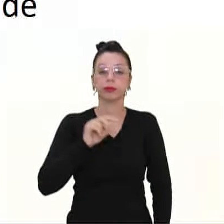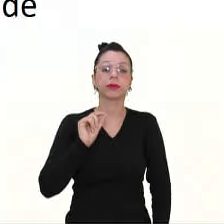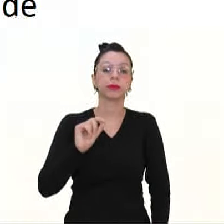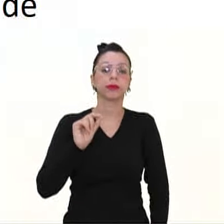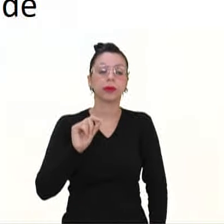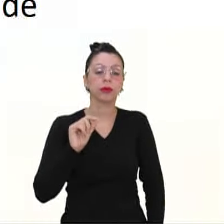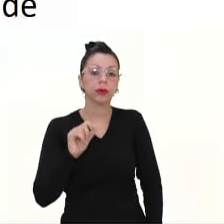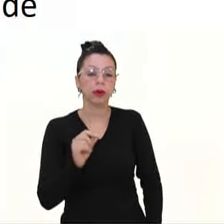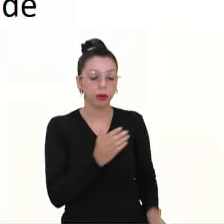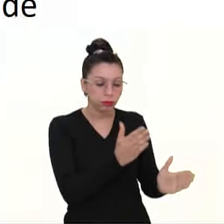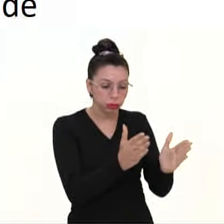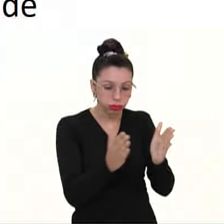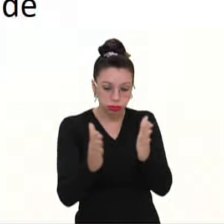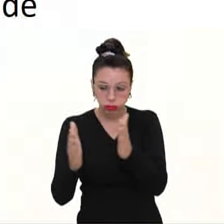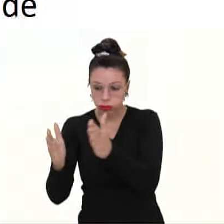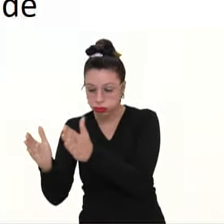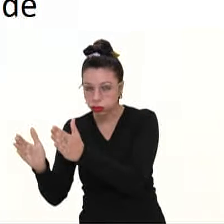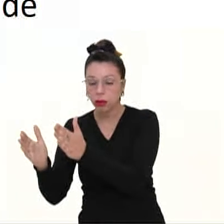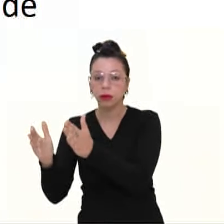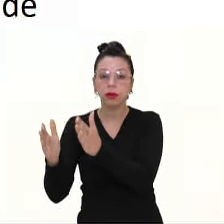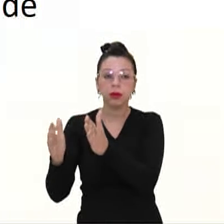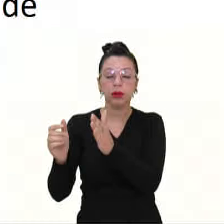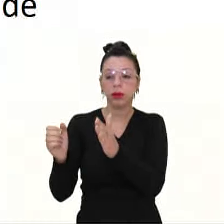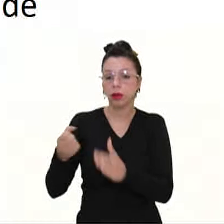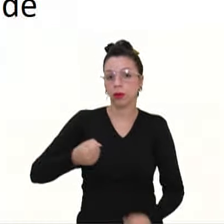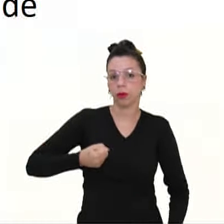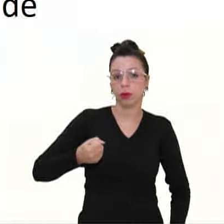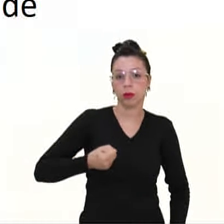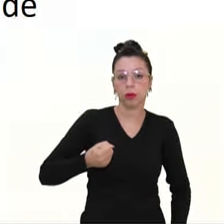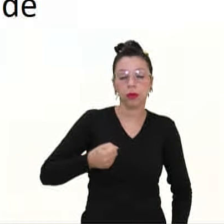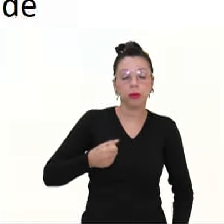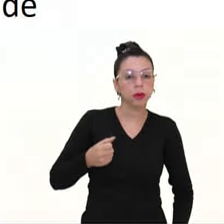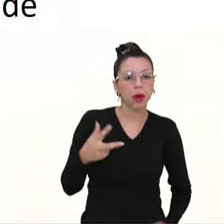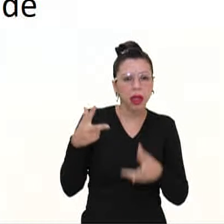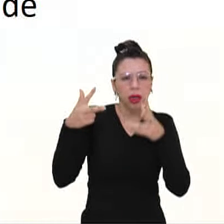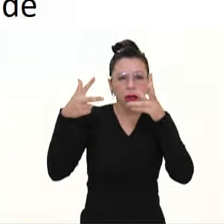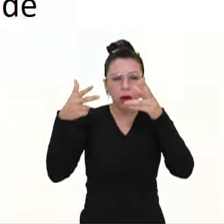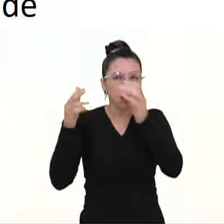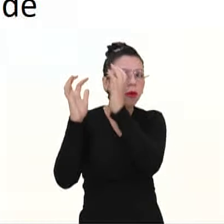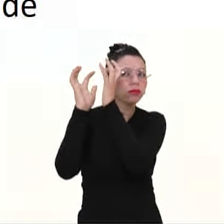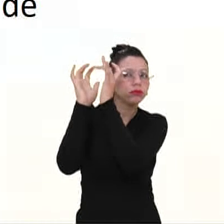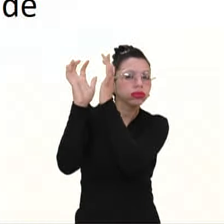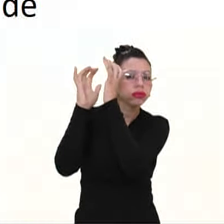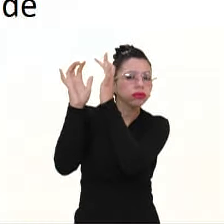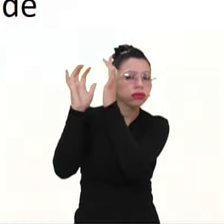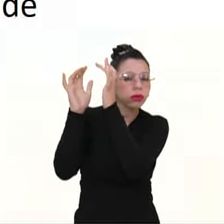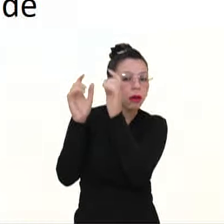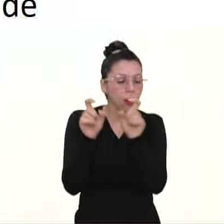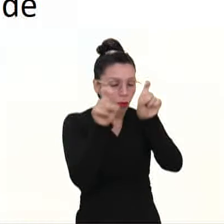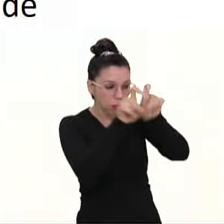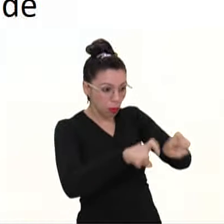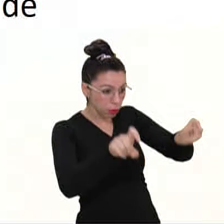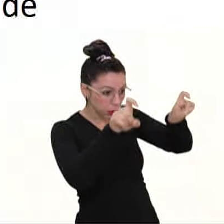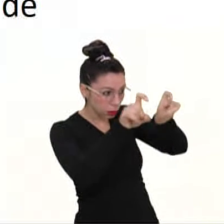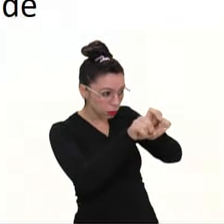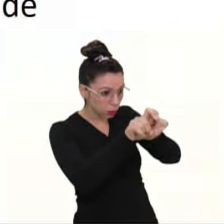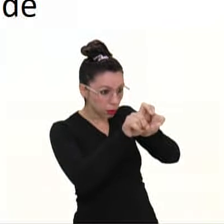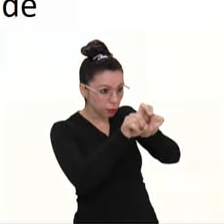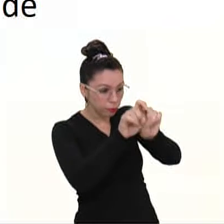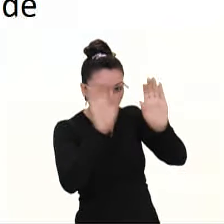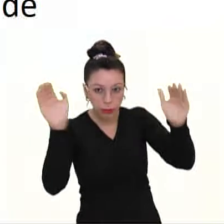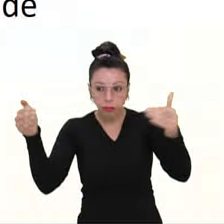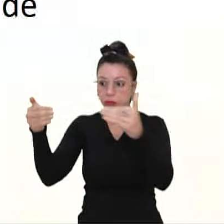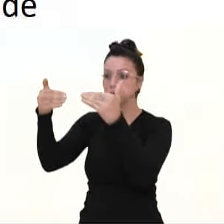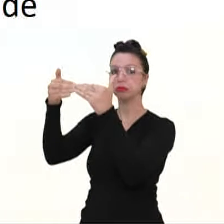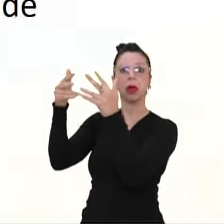da mesma ordem da grandeza que o número de neurônios. Uau, neurônios! É, aquelas células nervosas que você tem no cérebro,